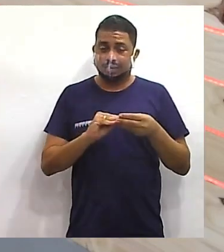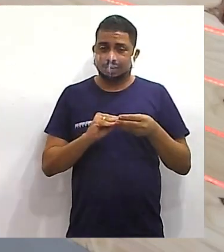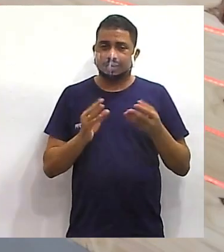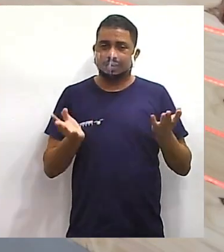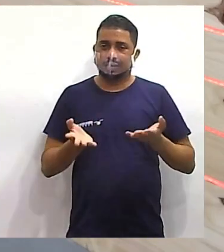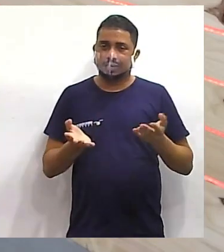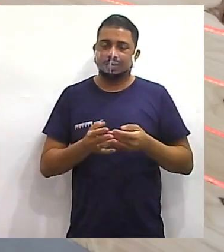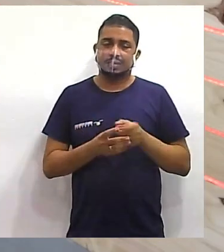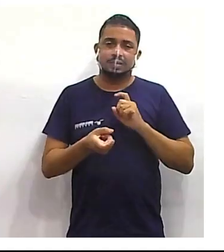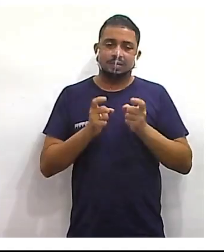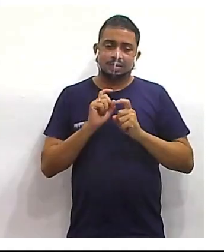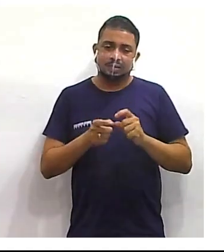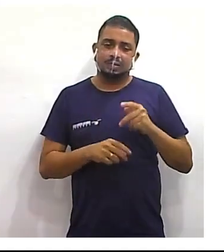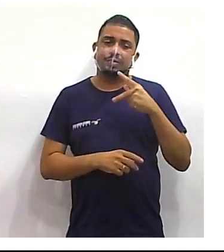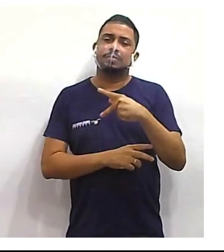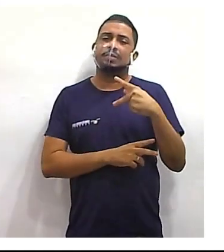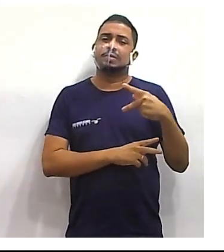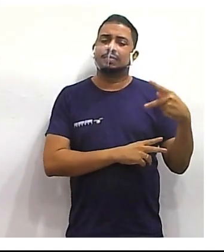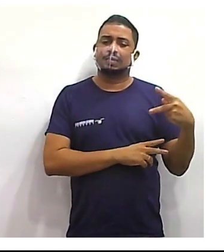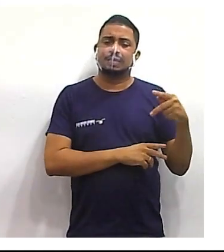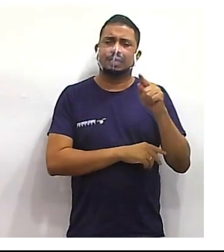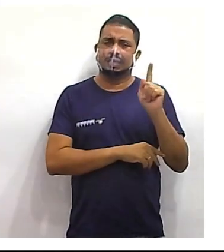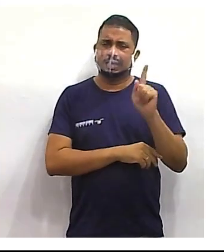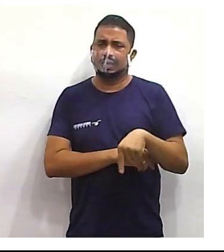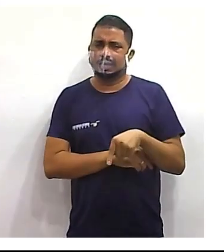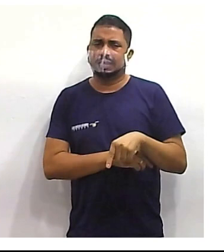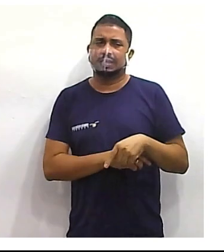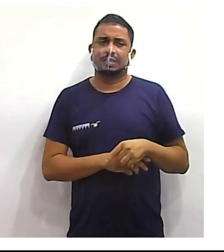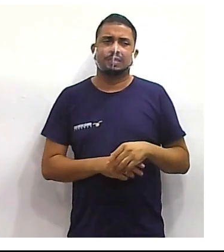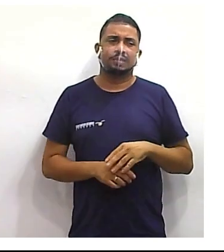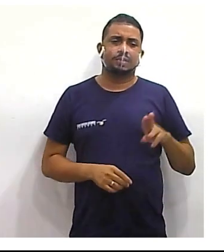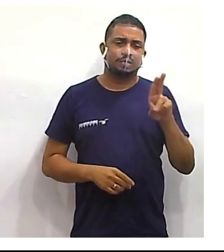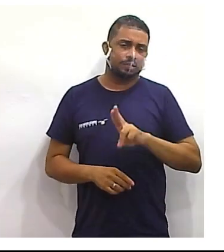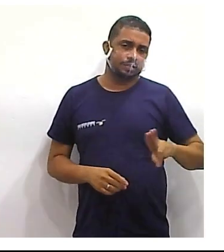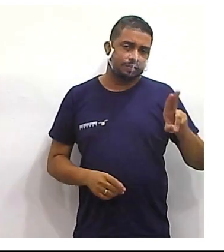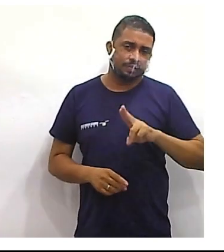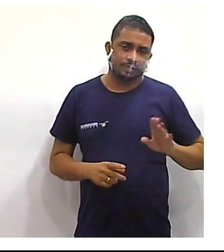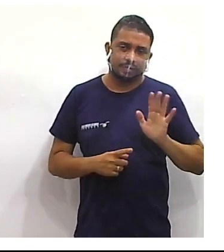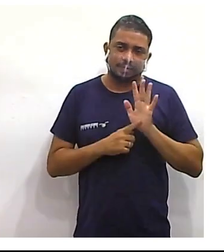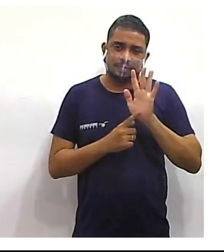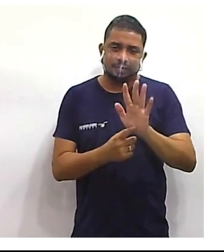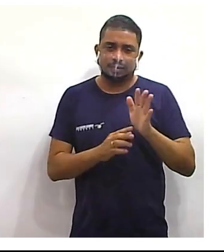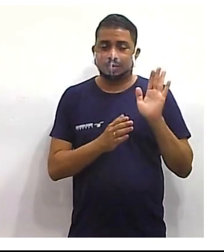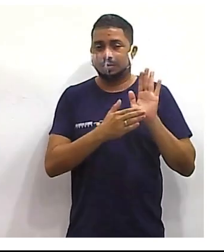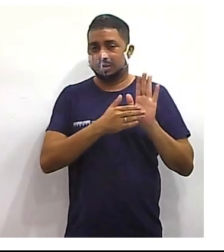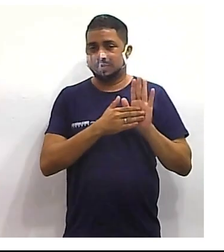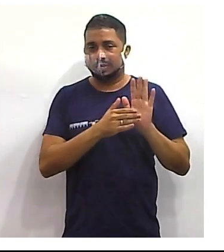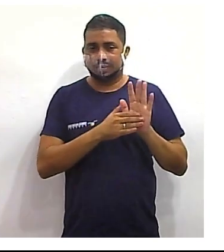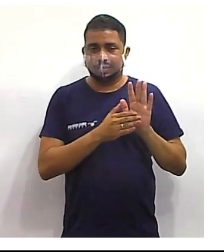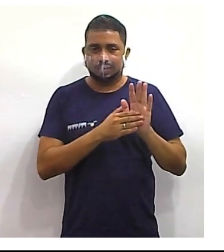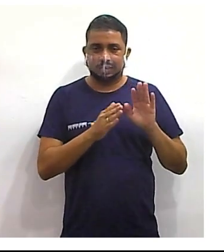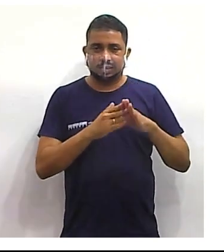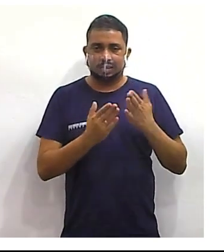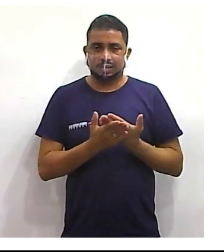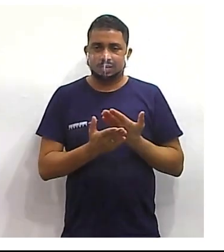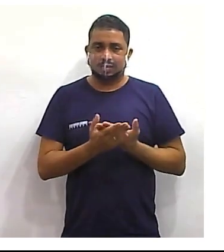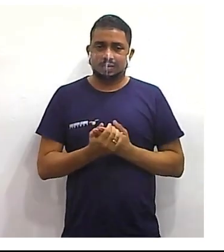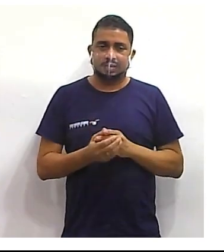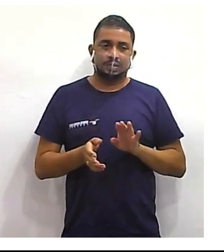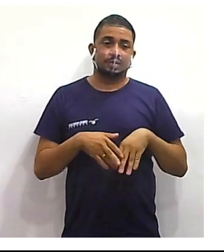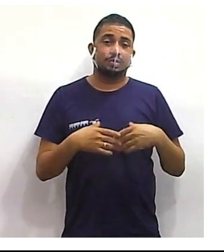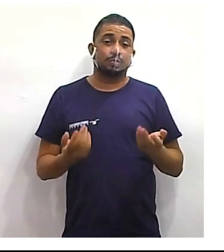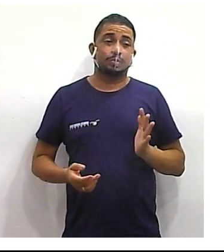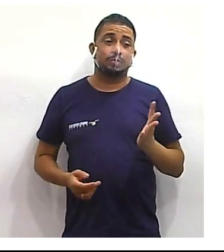e o projeto político-pedagógico, ele é um instrumento, né, que reflete a proposta pedagógica da escola. Então,